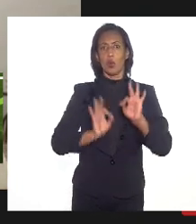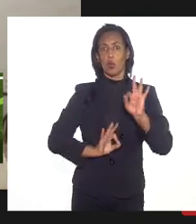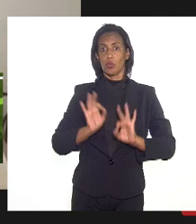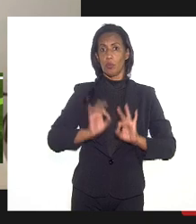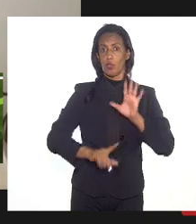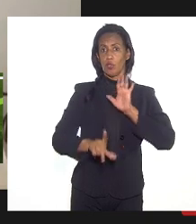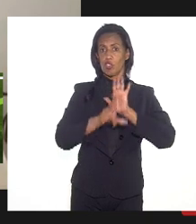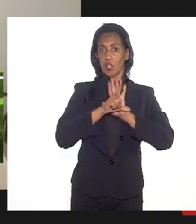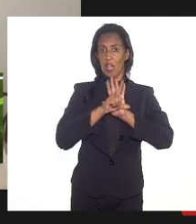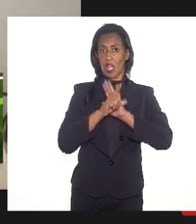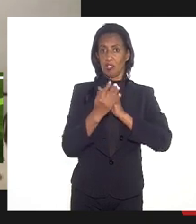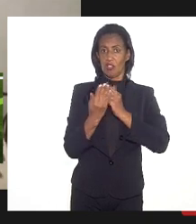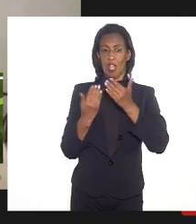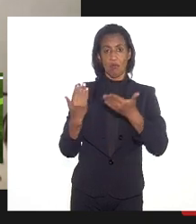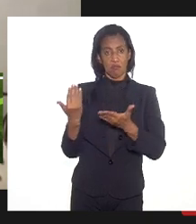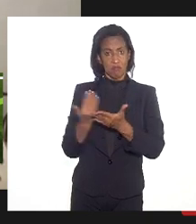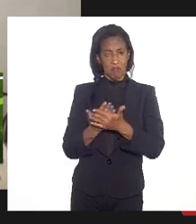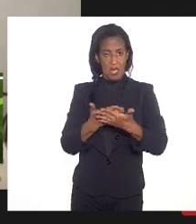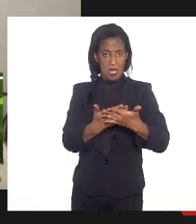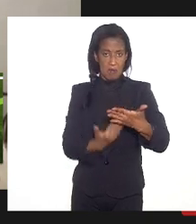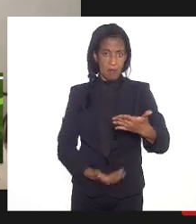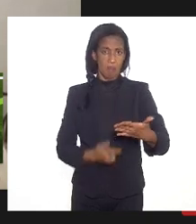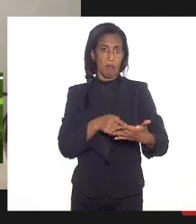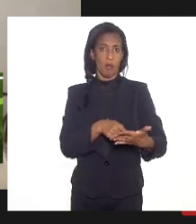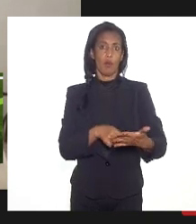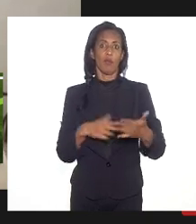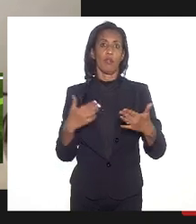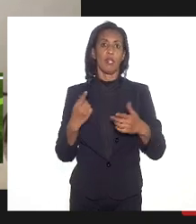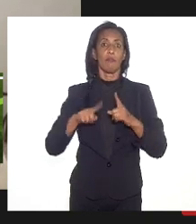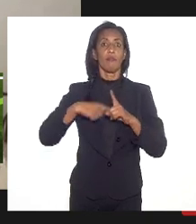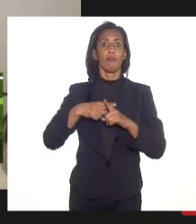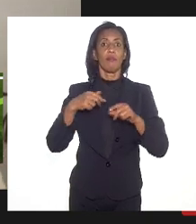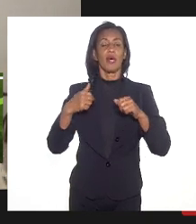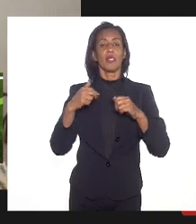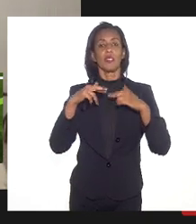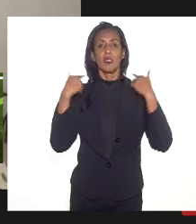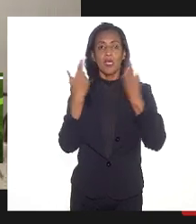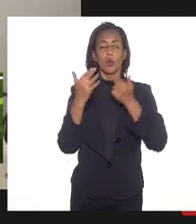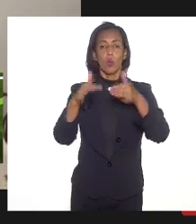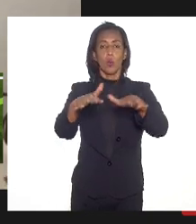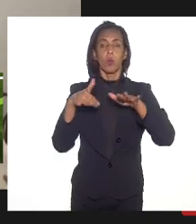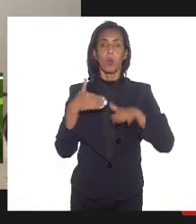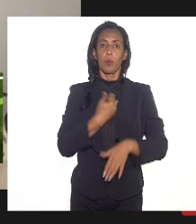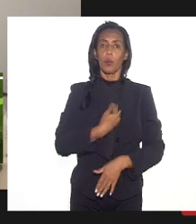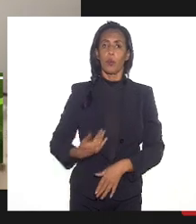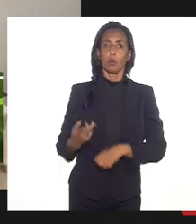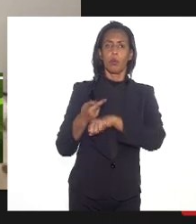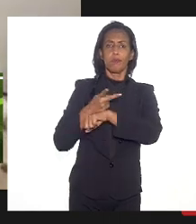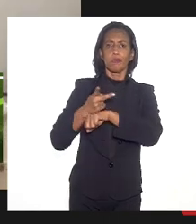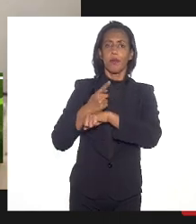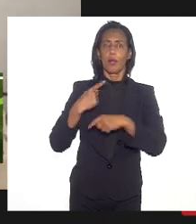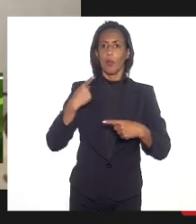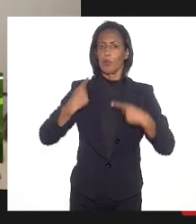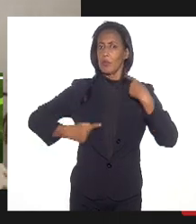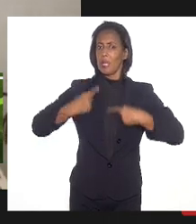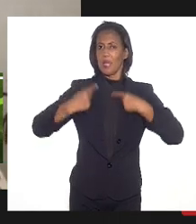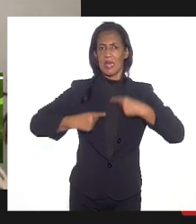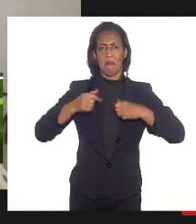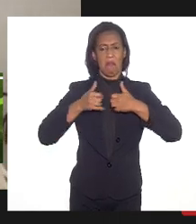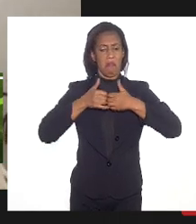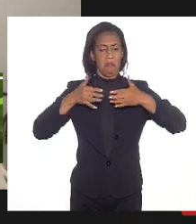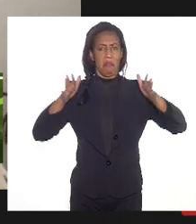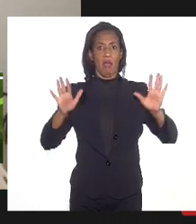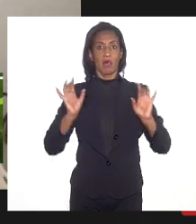de lei em mãos e, assim, essa audiência pública busca o debate público,